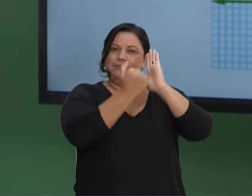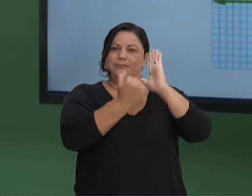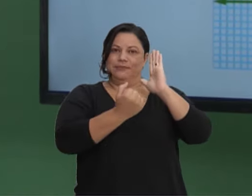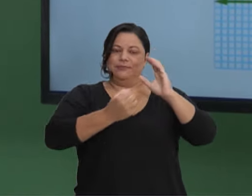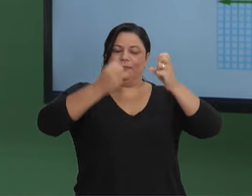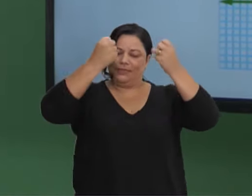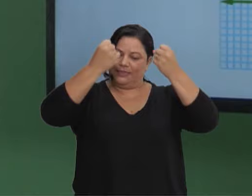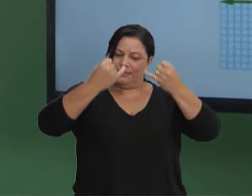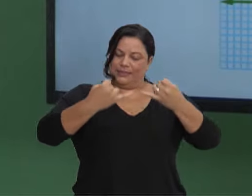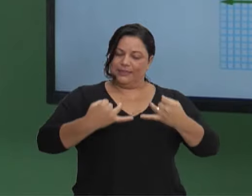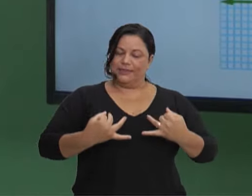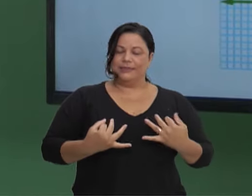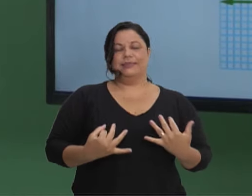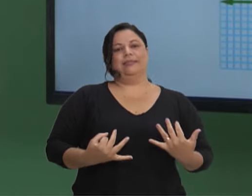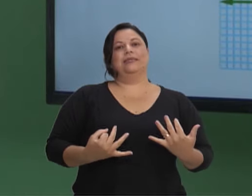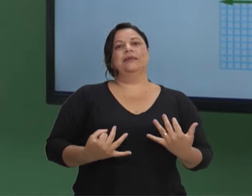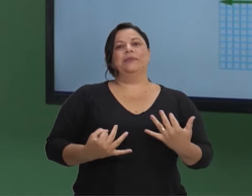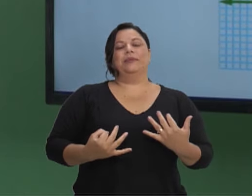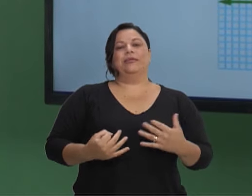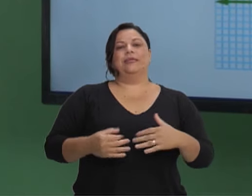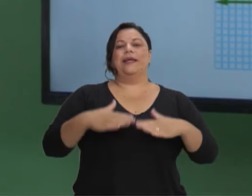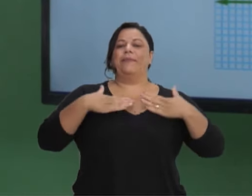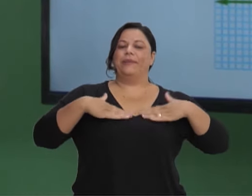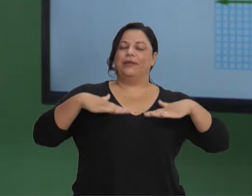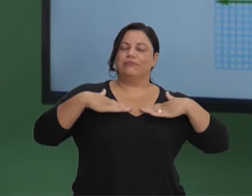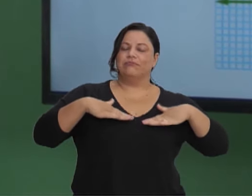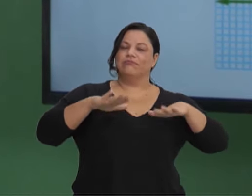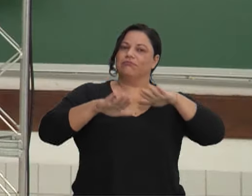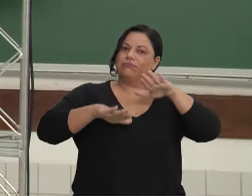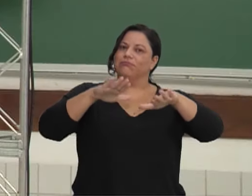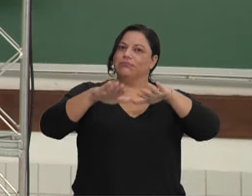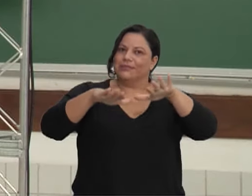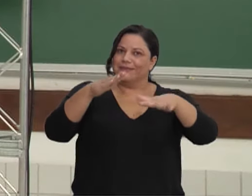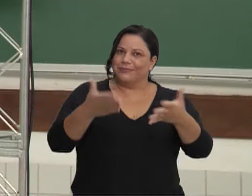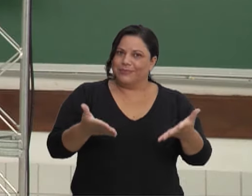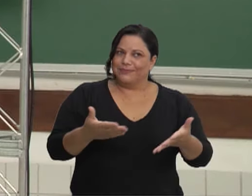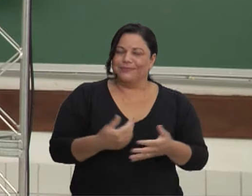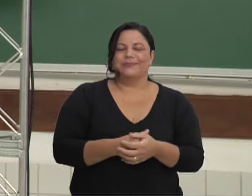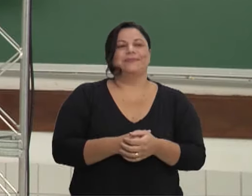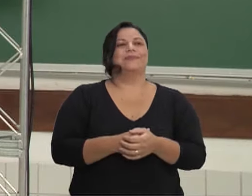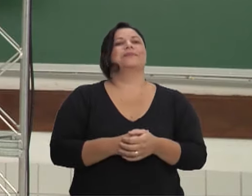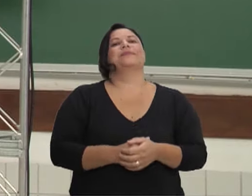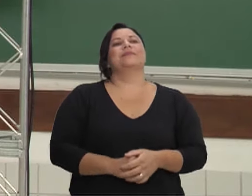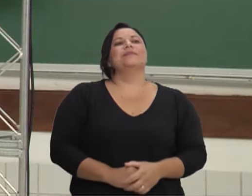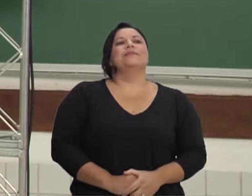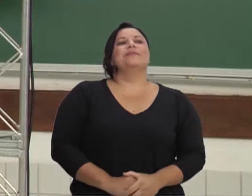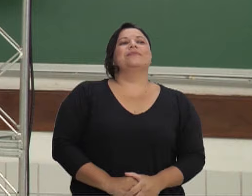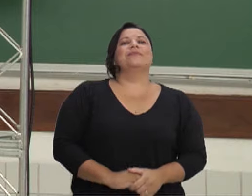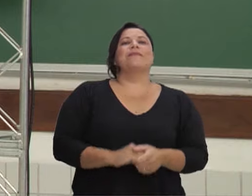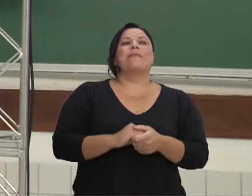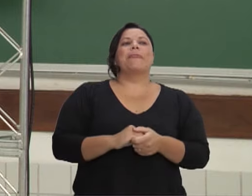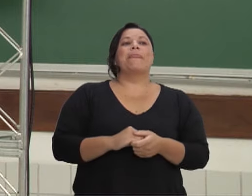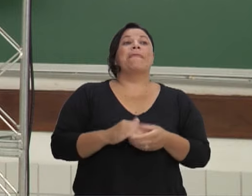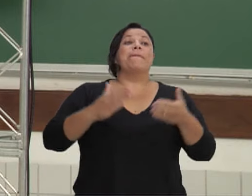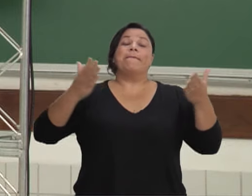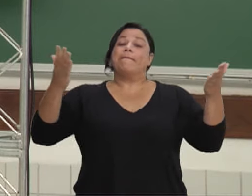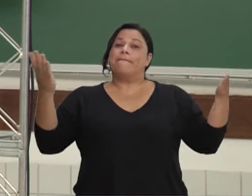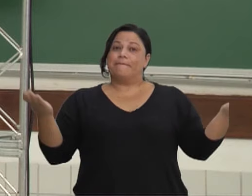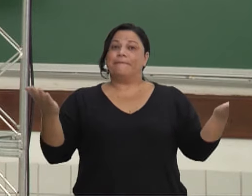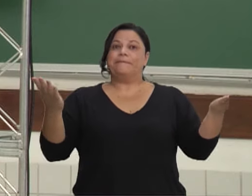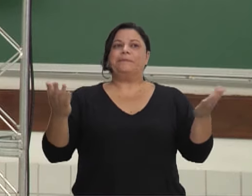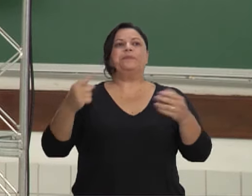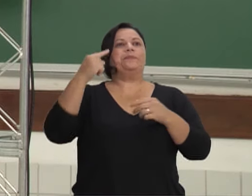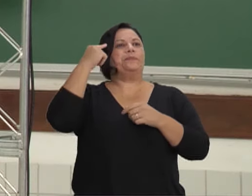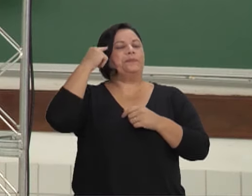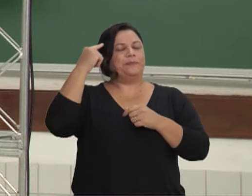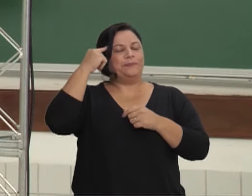a fórmula geral, que serve sempre. Então, vamos lá. A gente vai obter, então, analiticamente, a